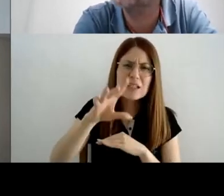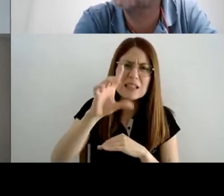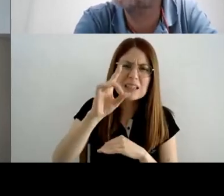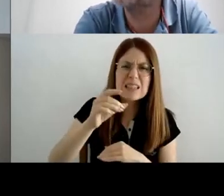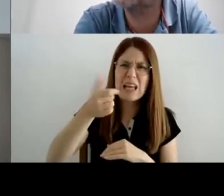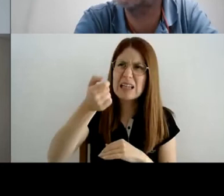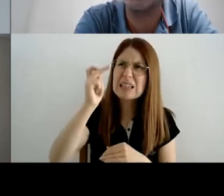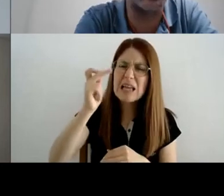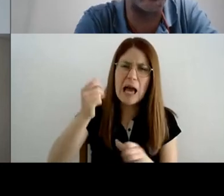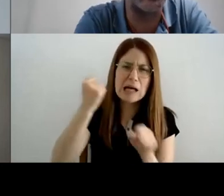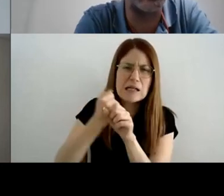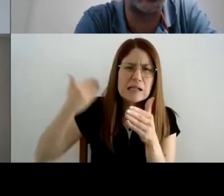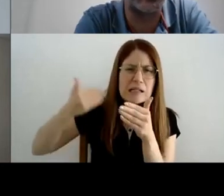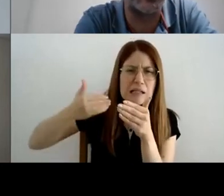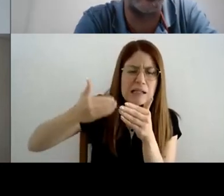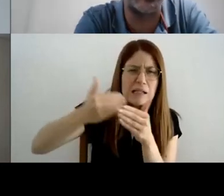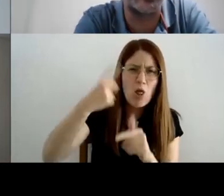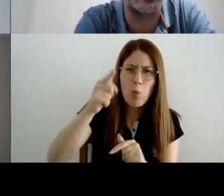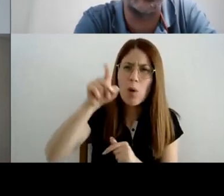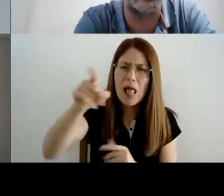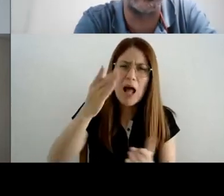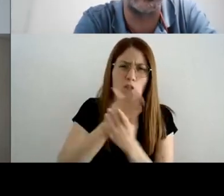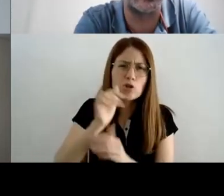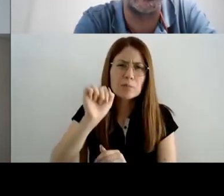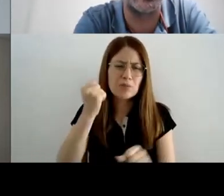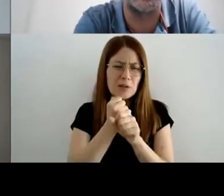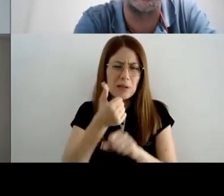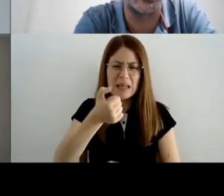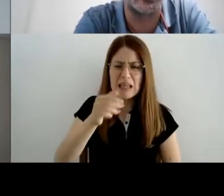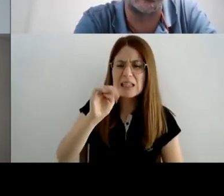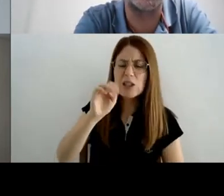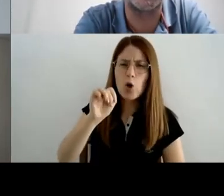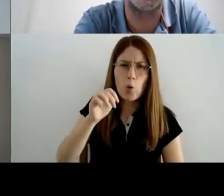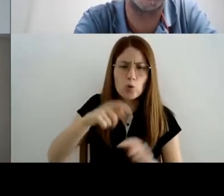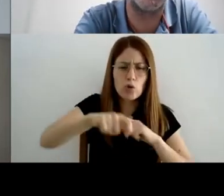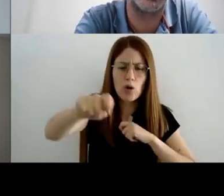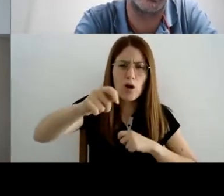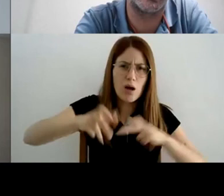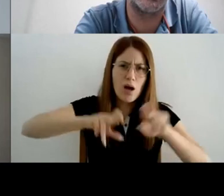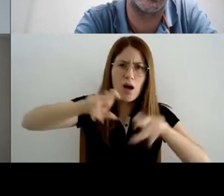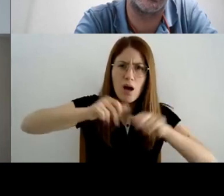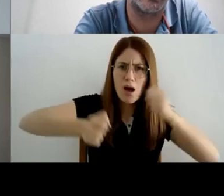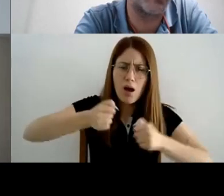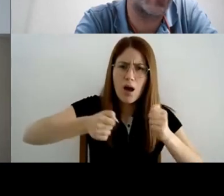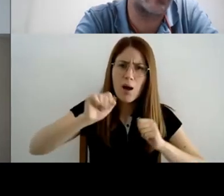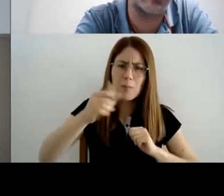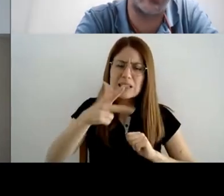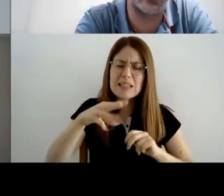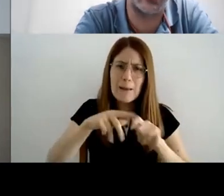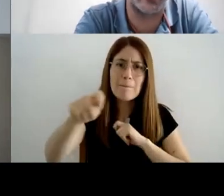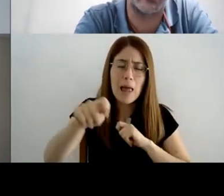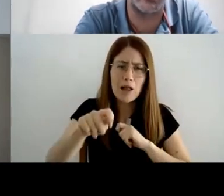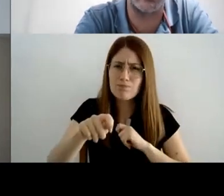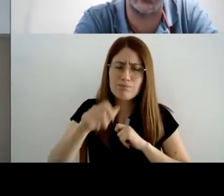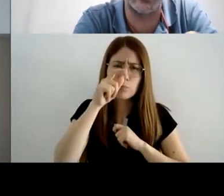anos, depois de estarem 10 segundos numa pista de atletismo de 100 metros, as pessoas não iriam ficar claramente receptivas a